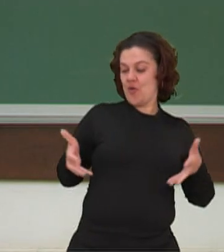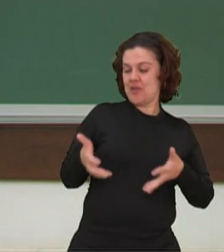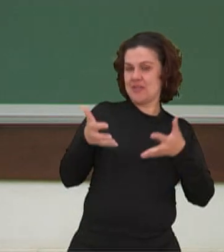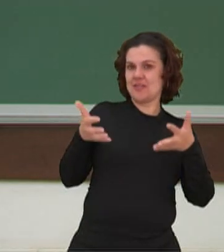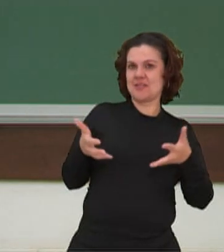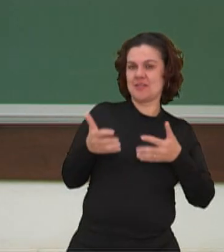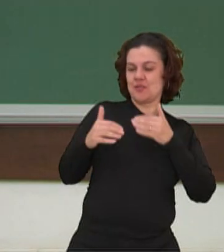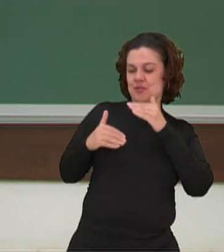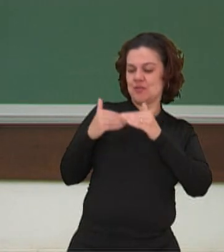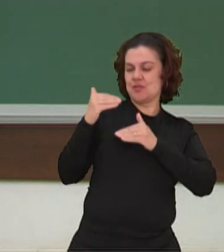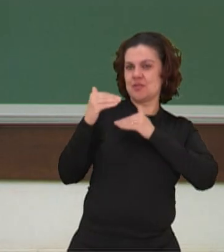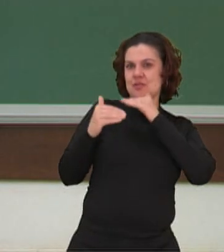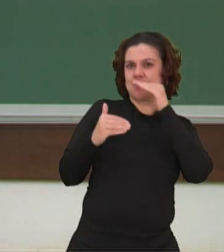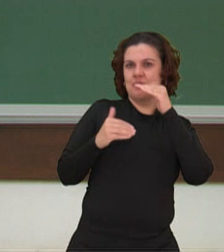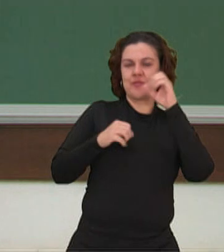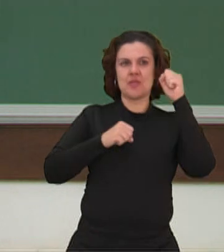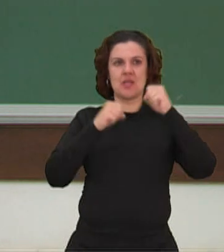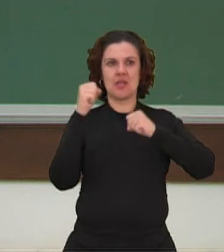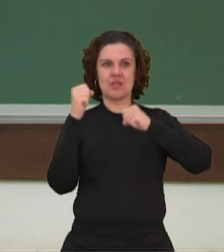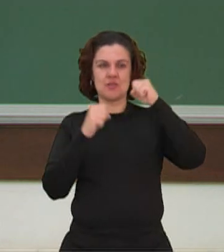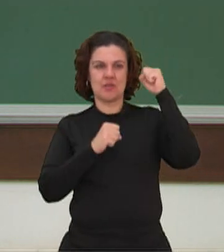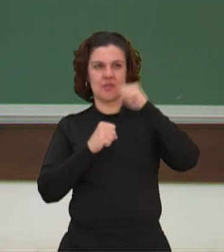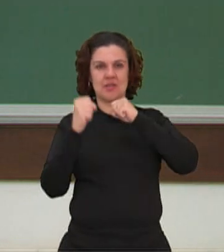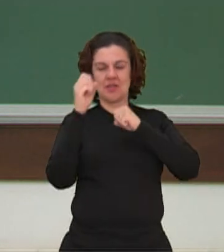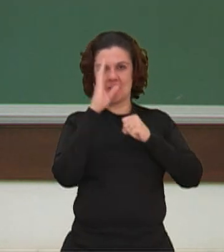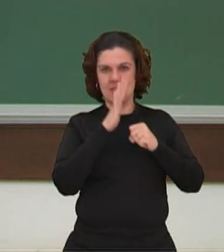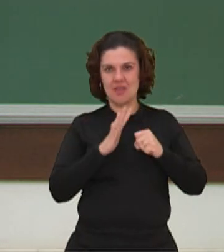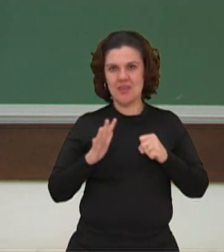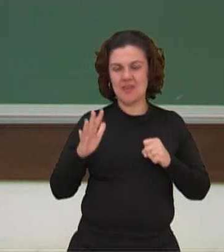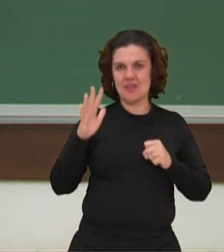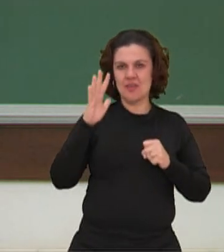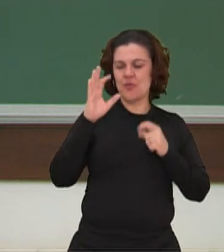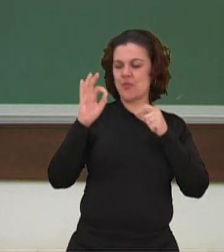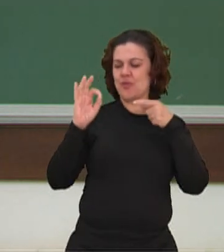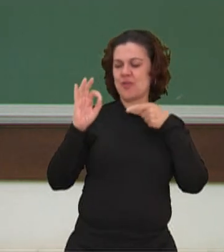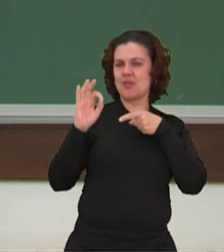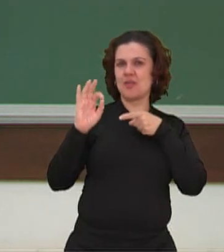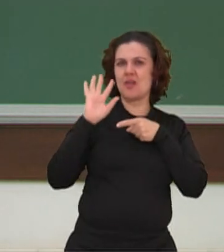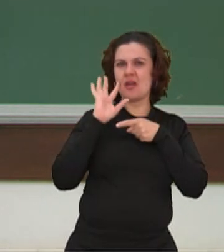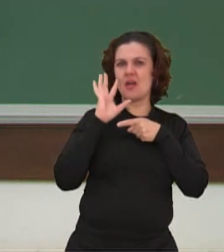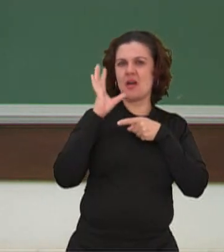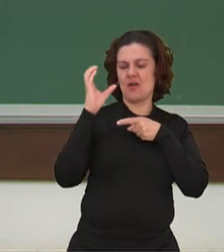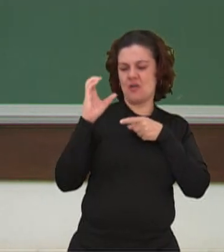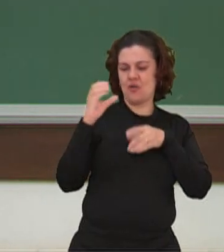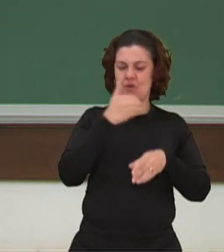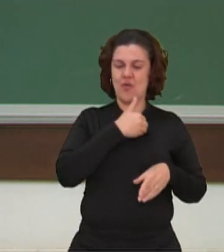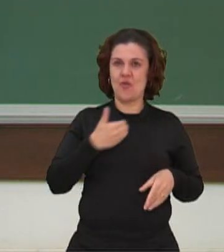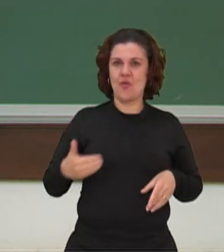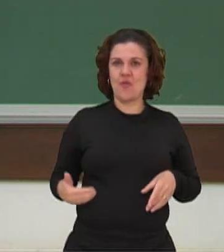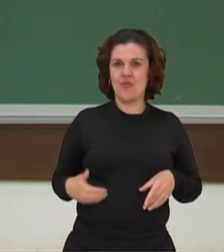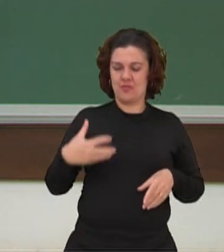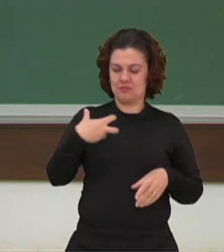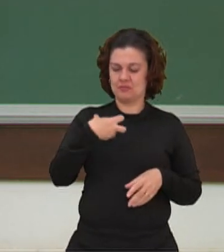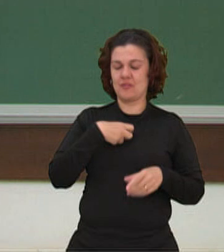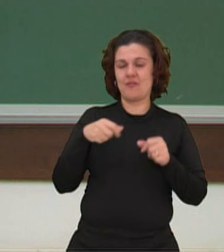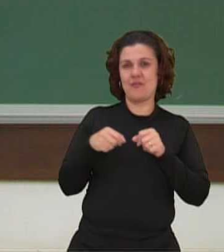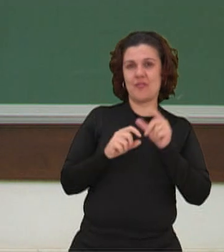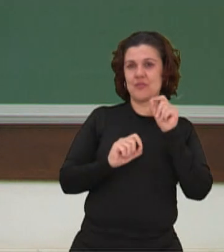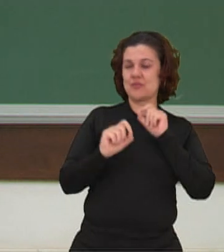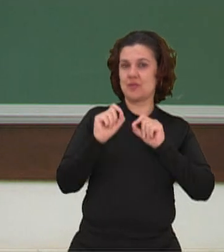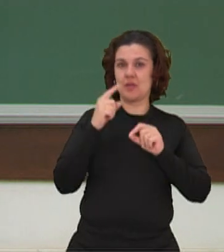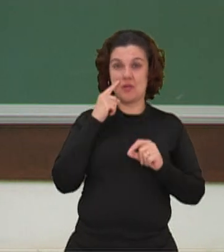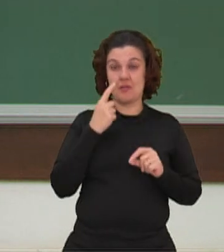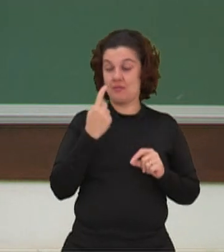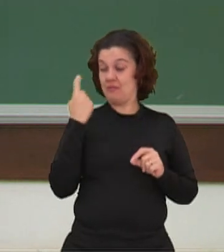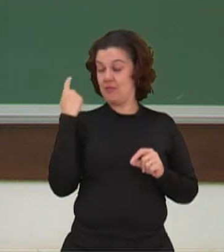incentivar o desenvolvimento da indústria nacional. Que ações o governo Getúlio Vargas, então, tomou nesse sentido?